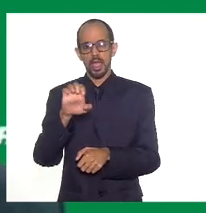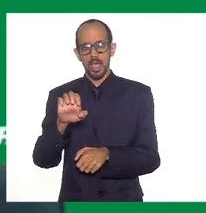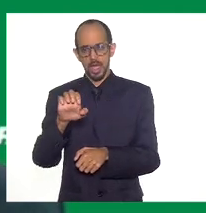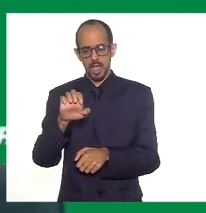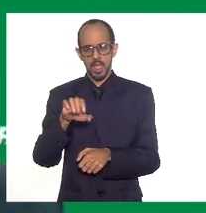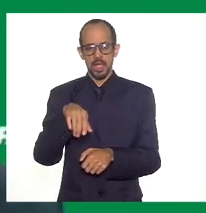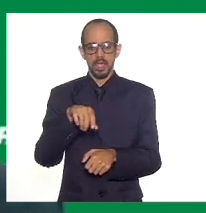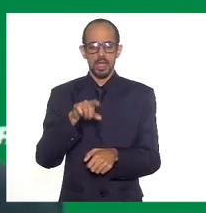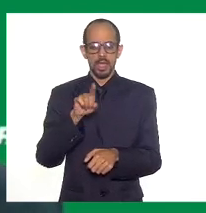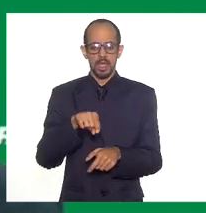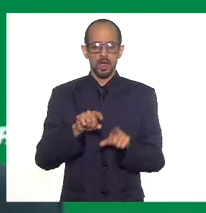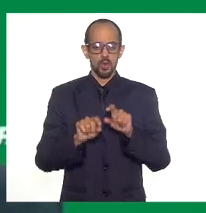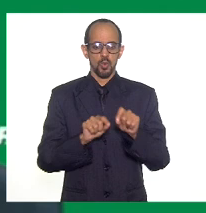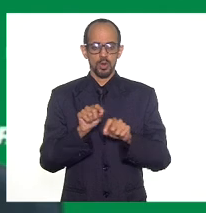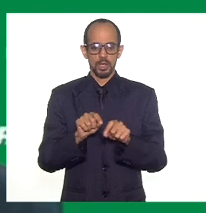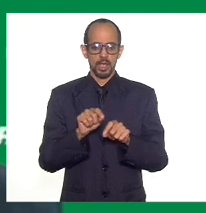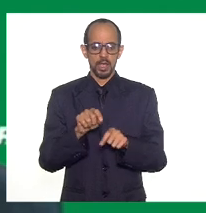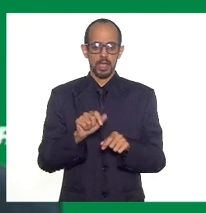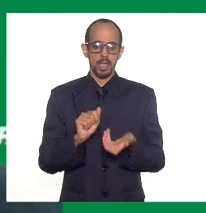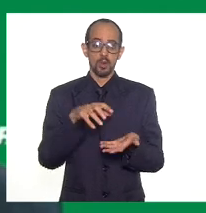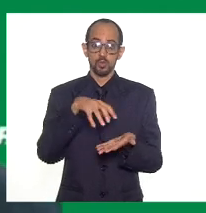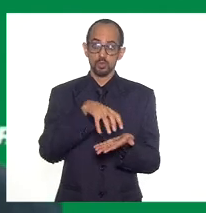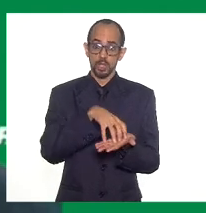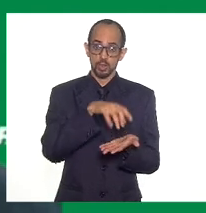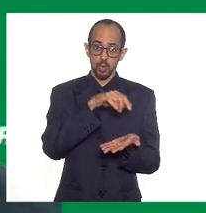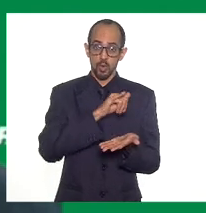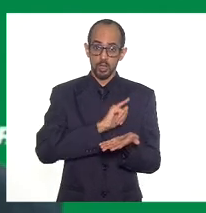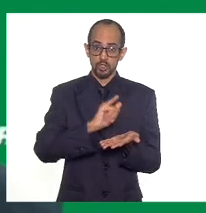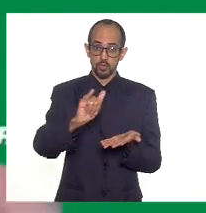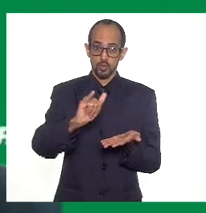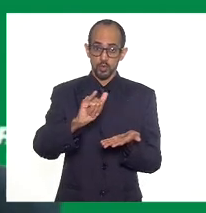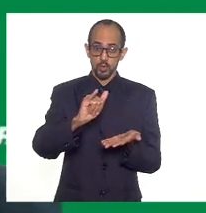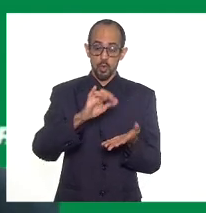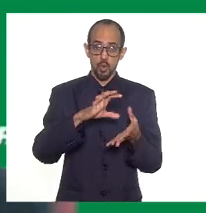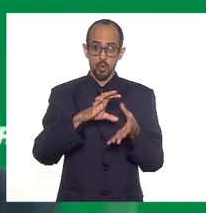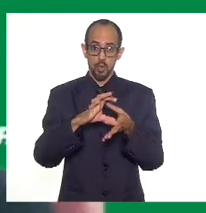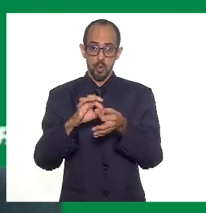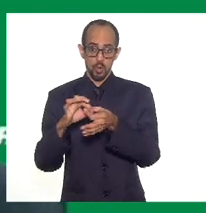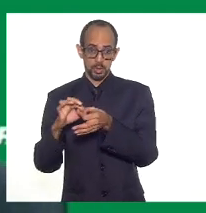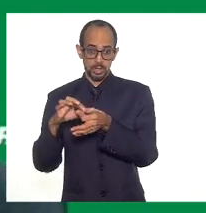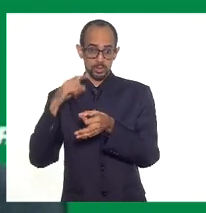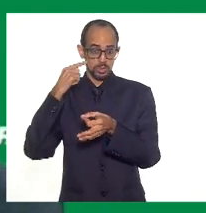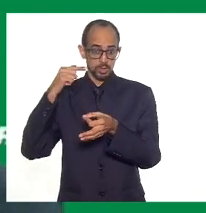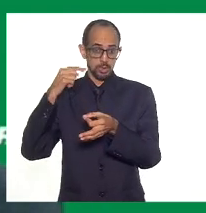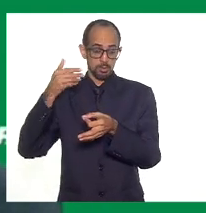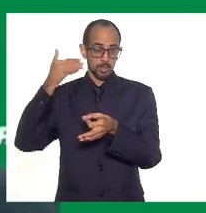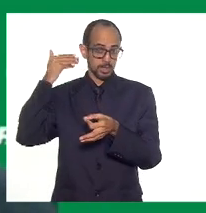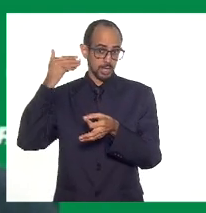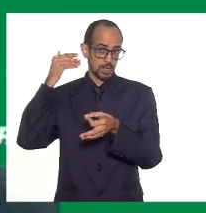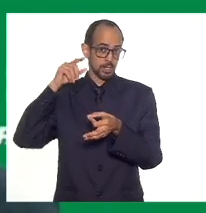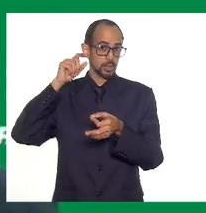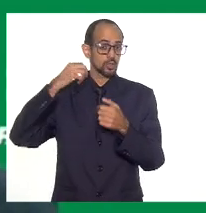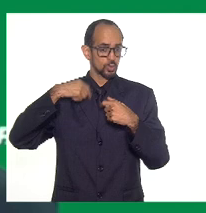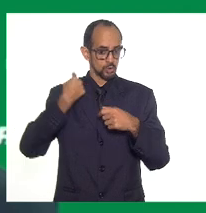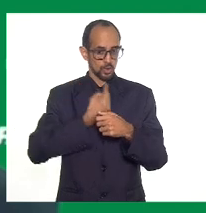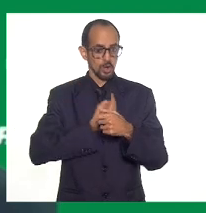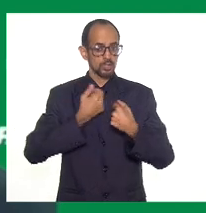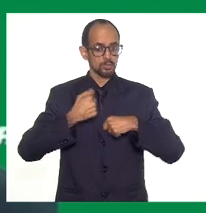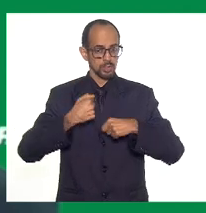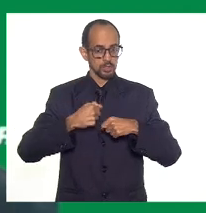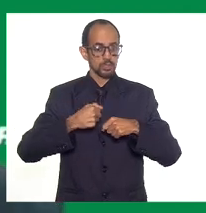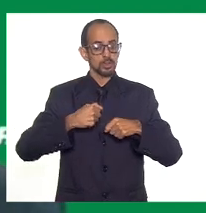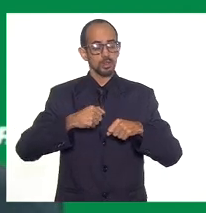A agência divulgou na semana passada um cenário em que, para se cumprir esses compromissos do Acordo de Paris,